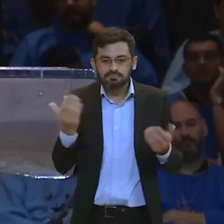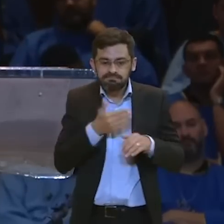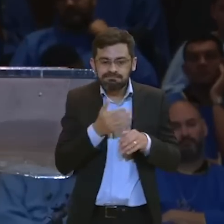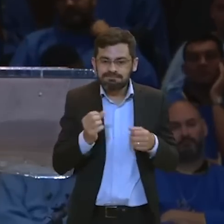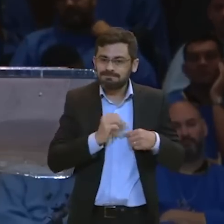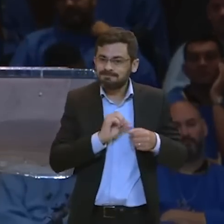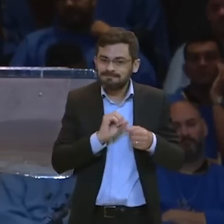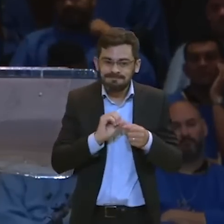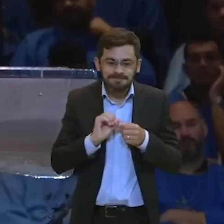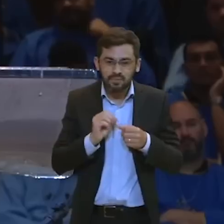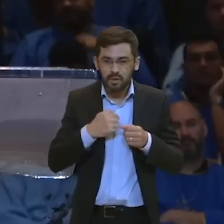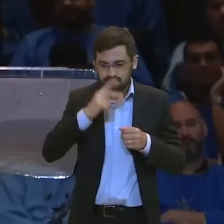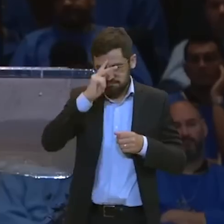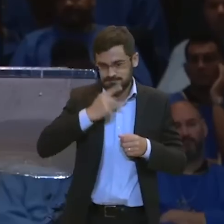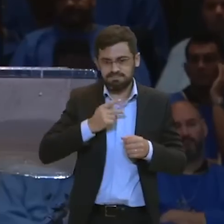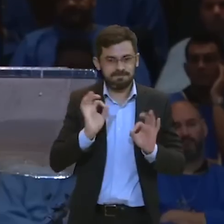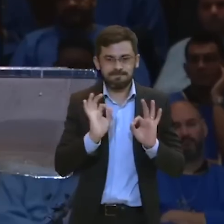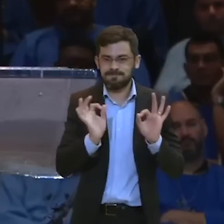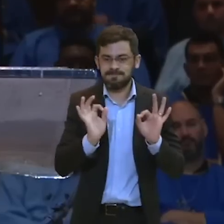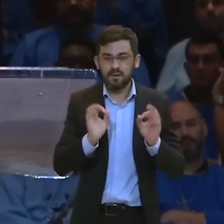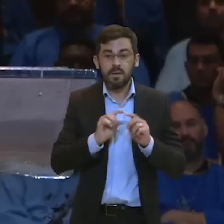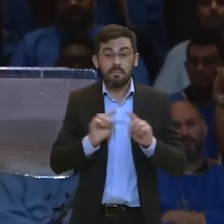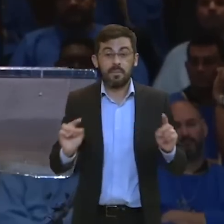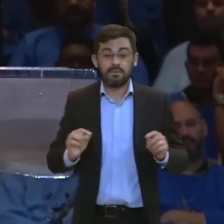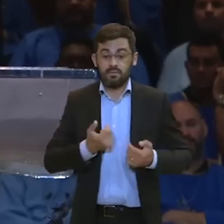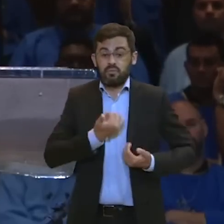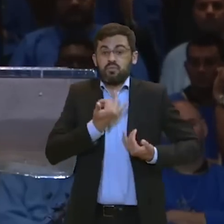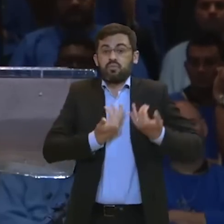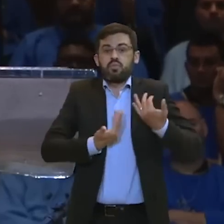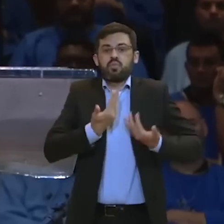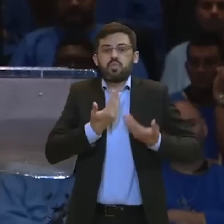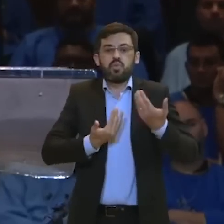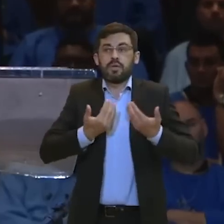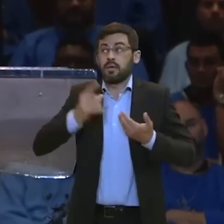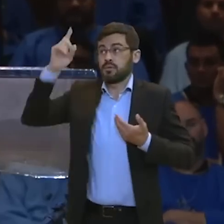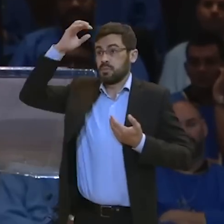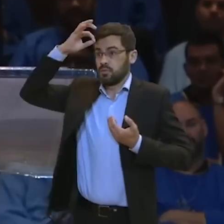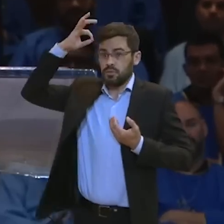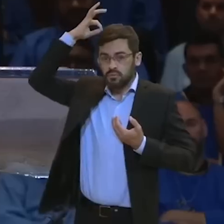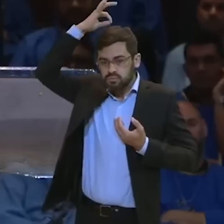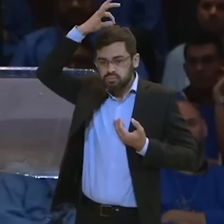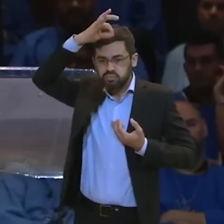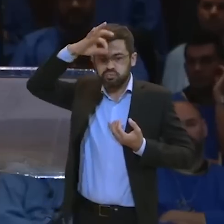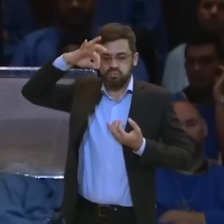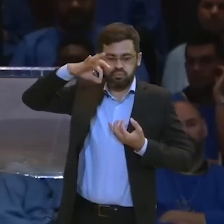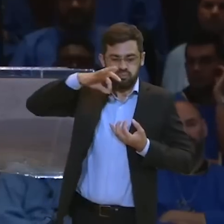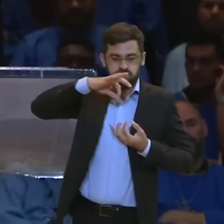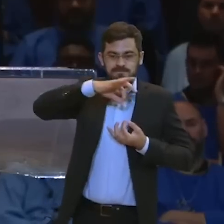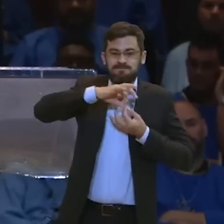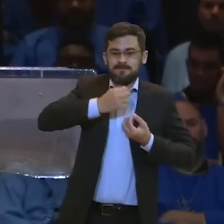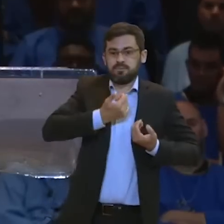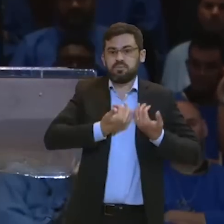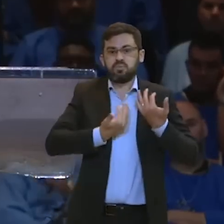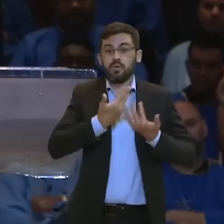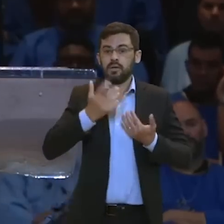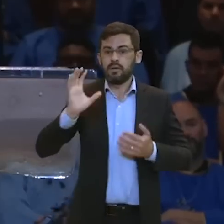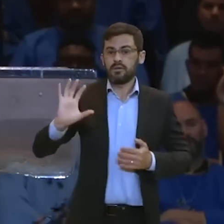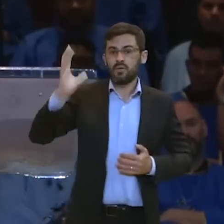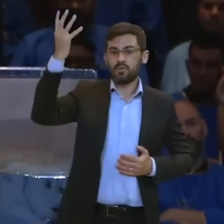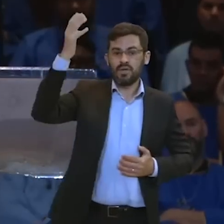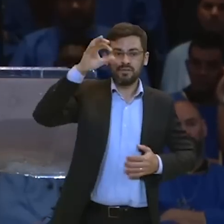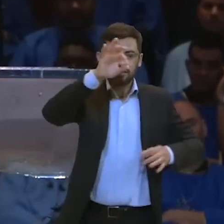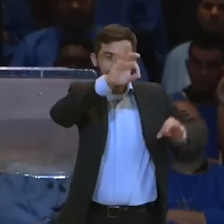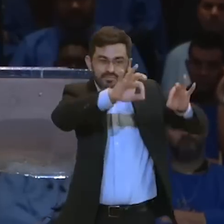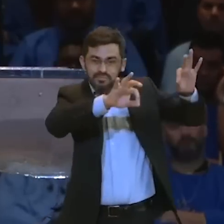avivamento, ninguém pode produzir. Mas avivamento é movimento do Espírito Santo que acontece no meio